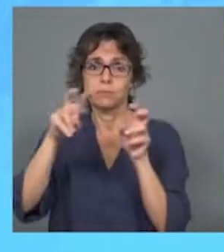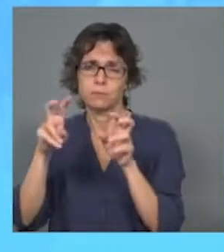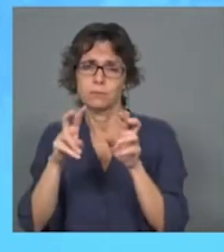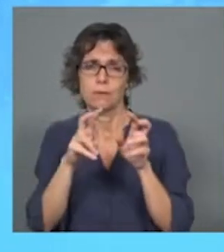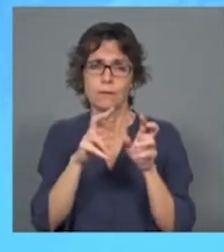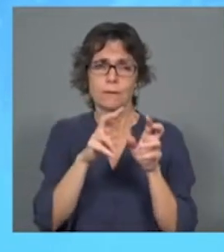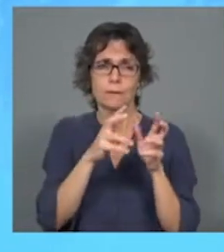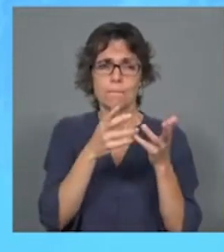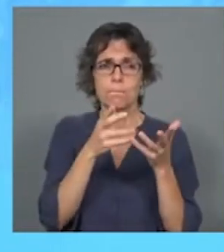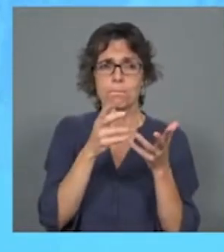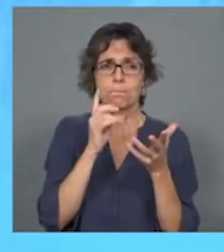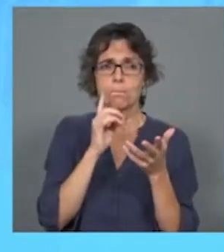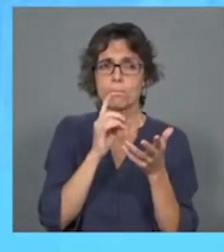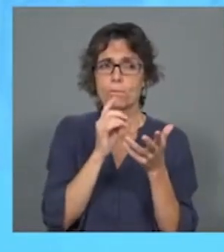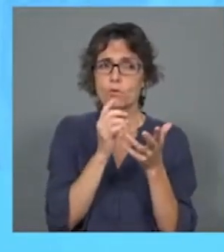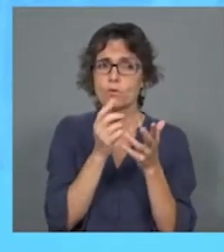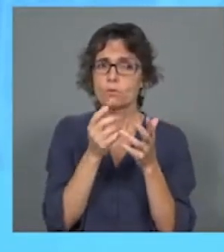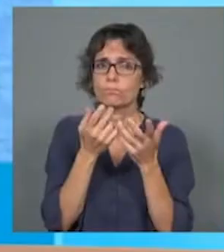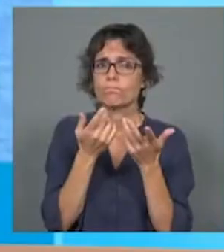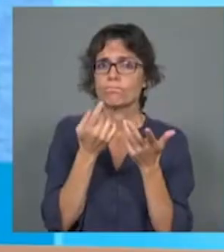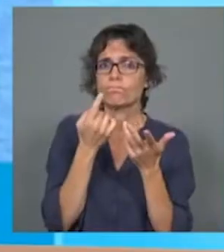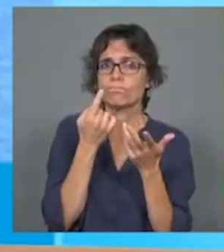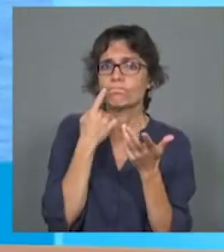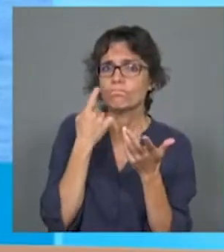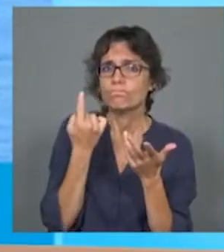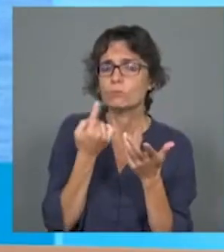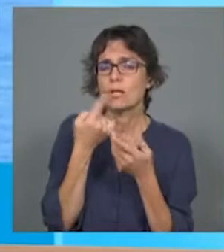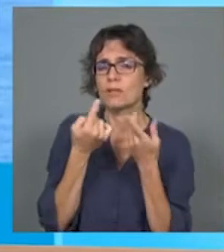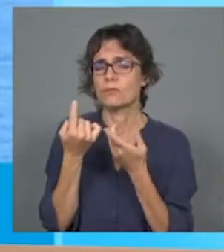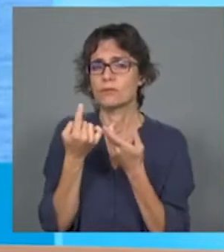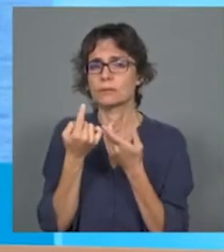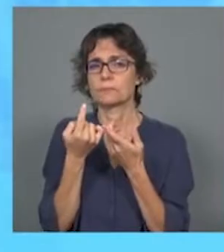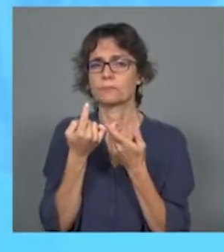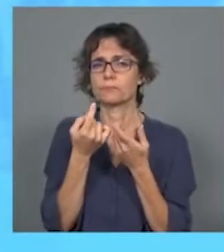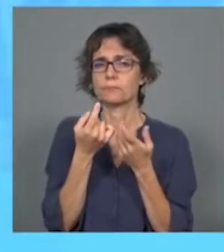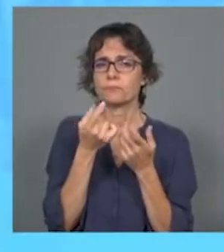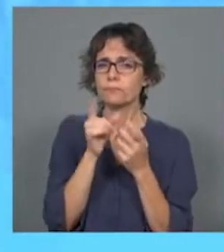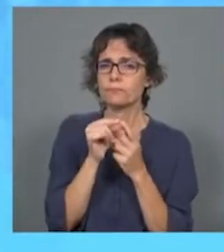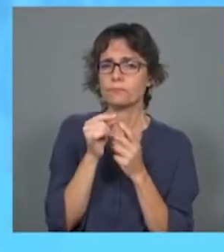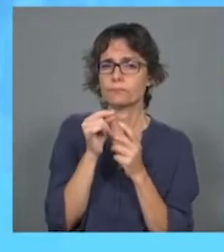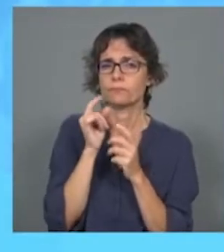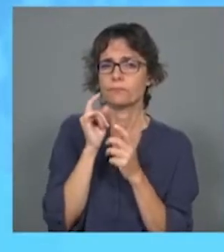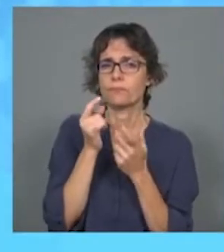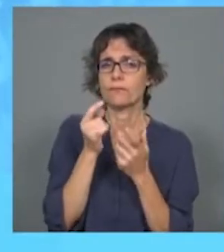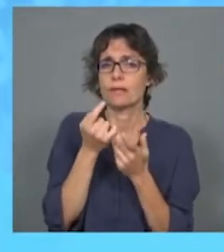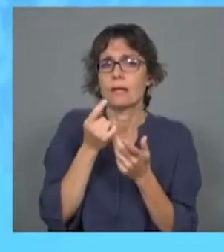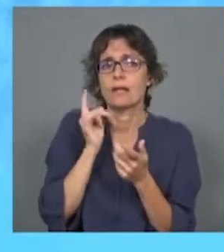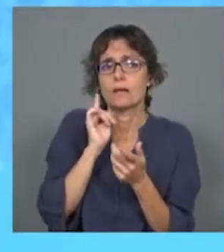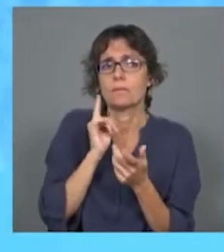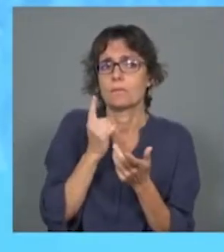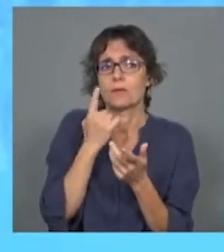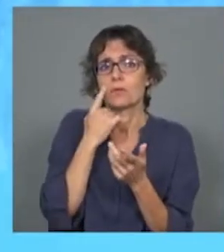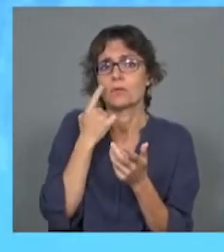os nomes tantas vezes não são usados no dia-a-dia, é preciso conhecer uma série de